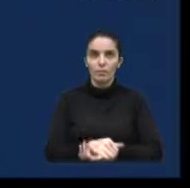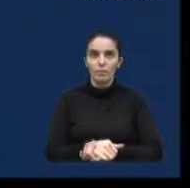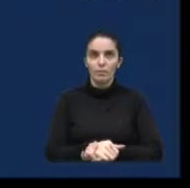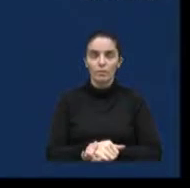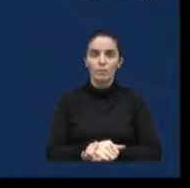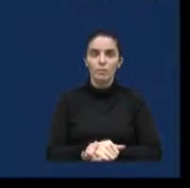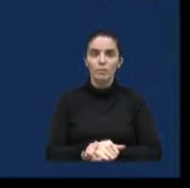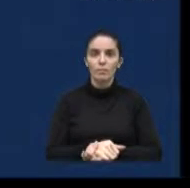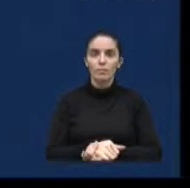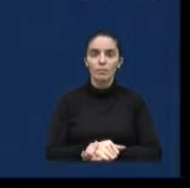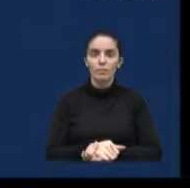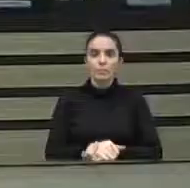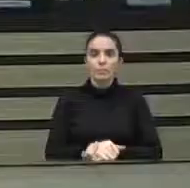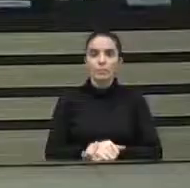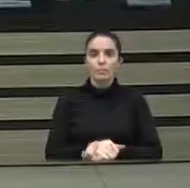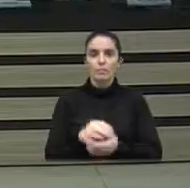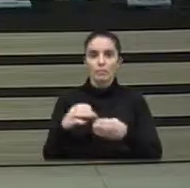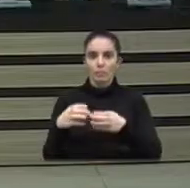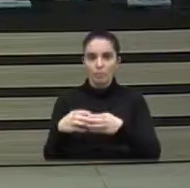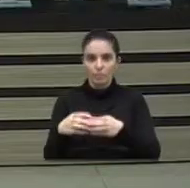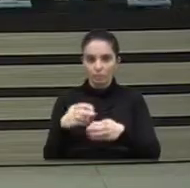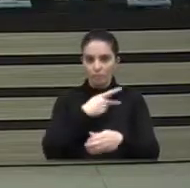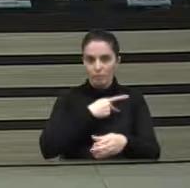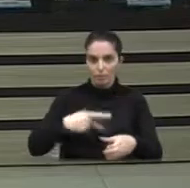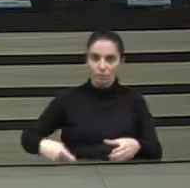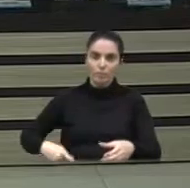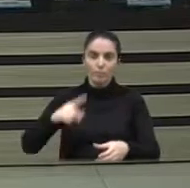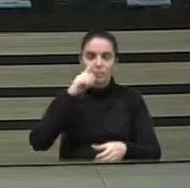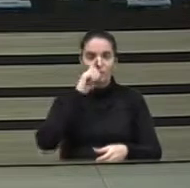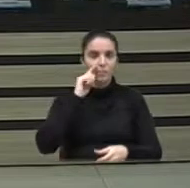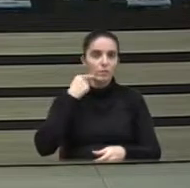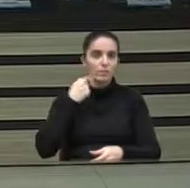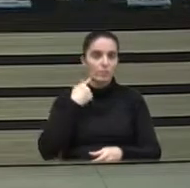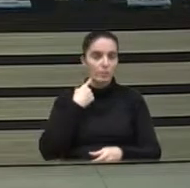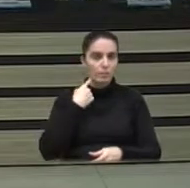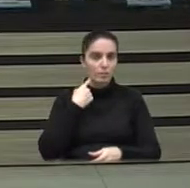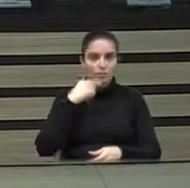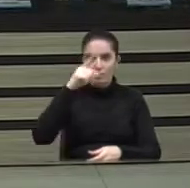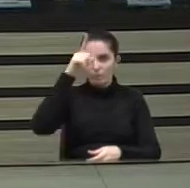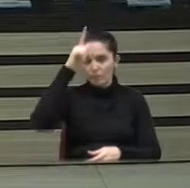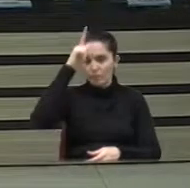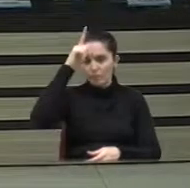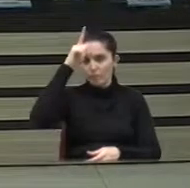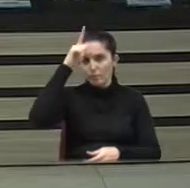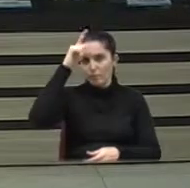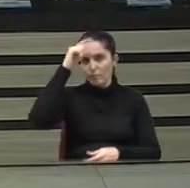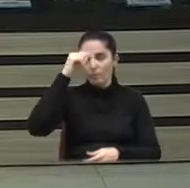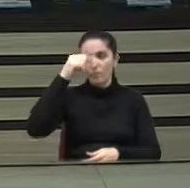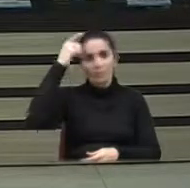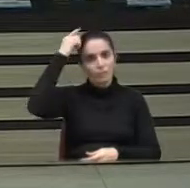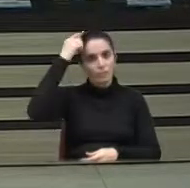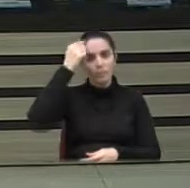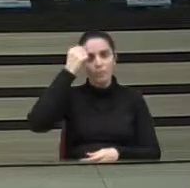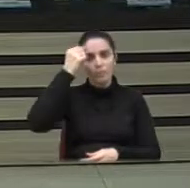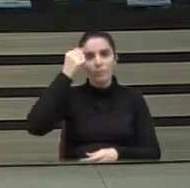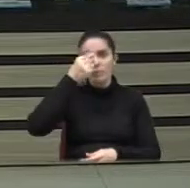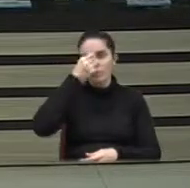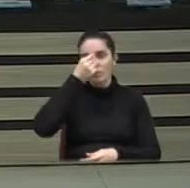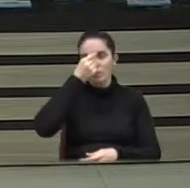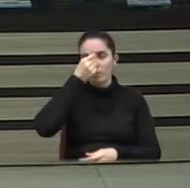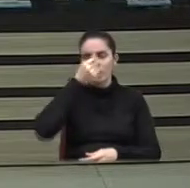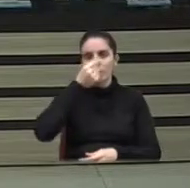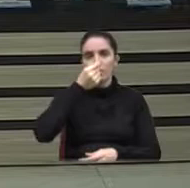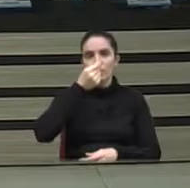A comissão é formada pelo presidente Newton César dos Santos, Lemão da Jeová Rafá, Anderson Pereira, Jorge Freitas